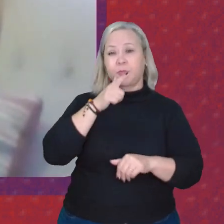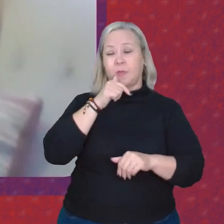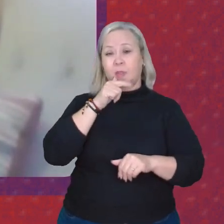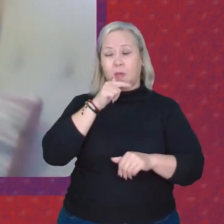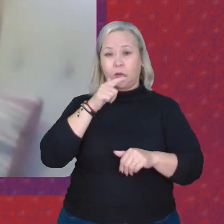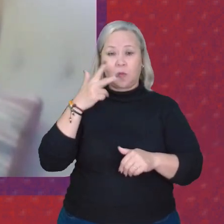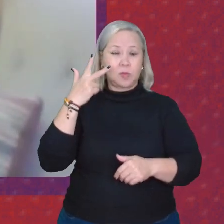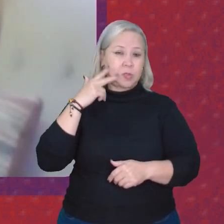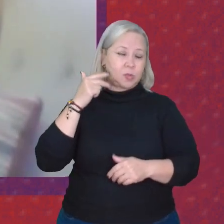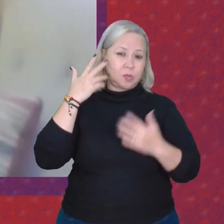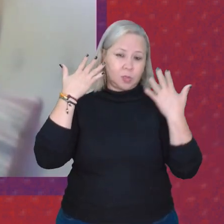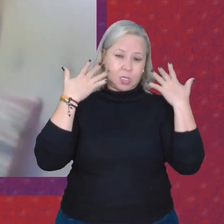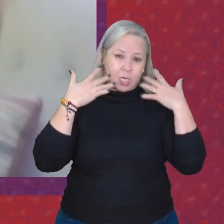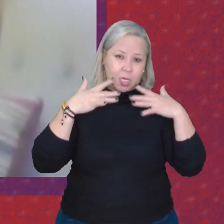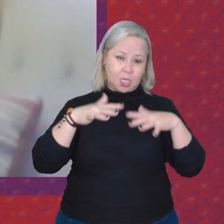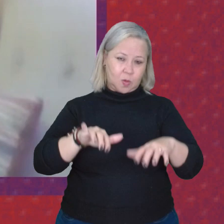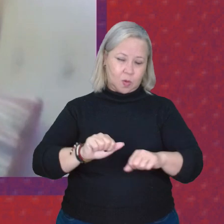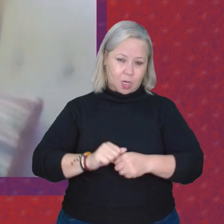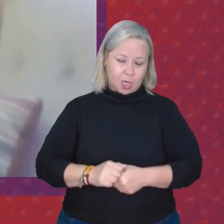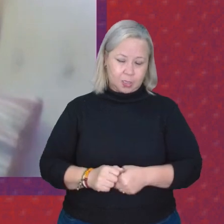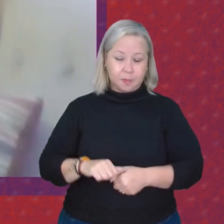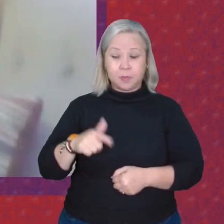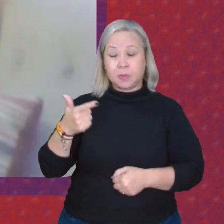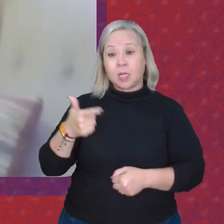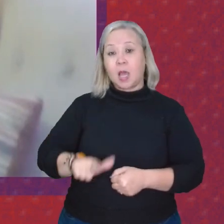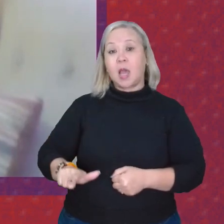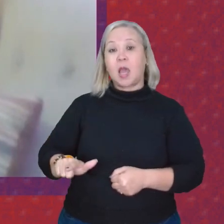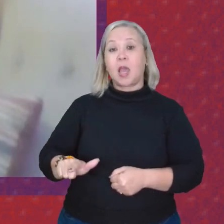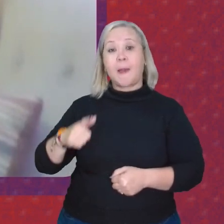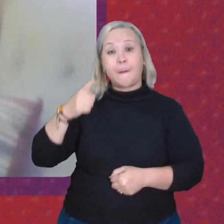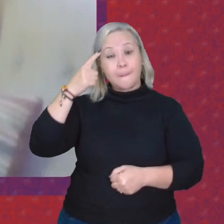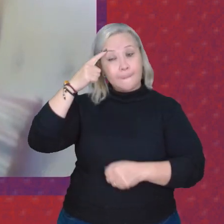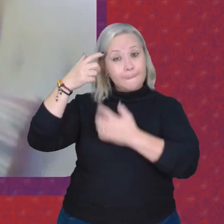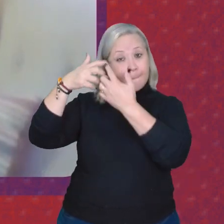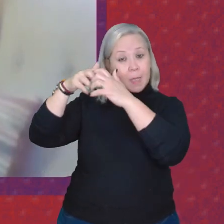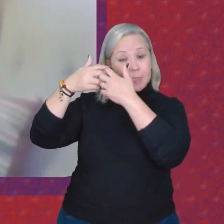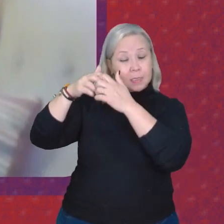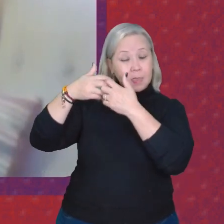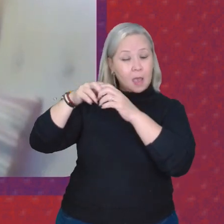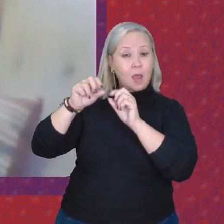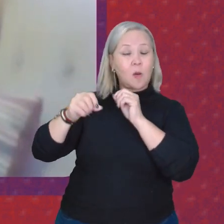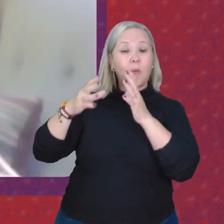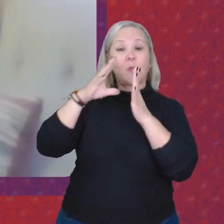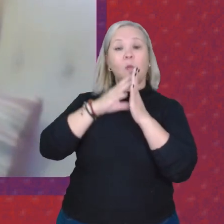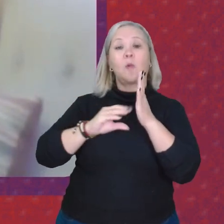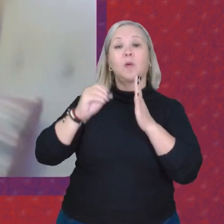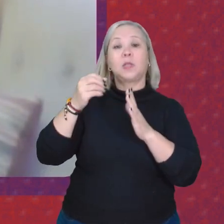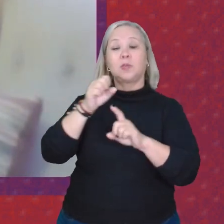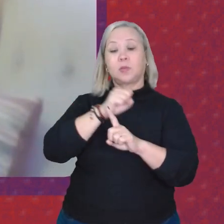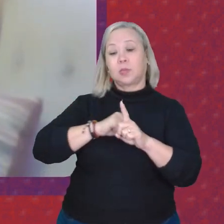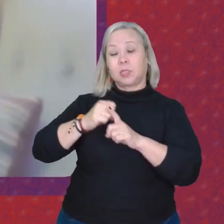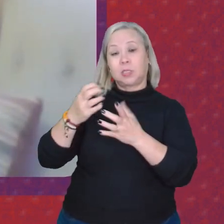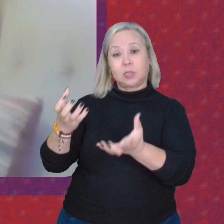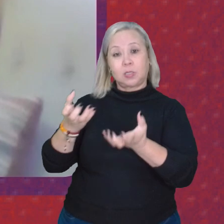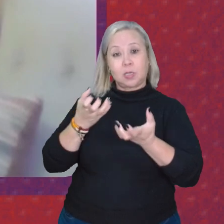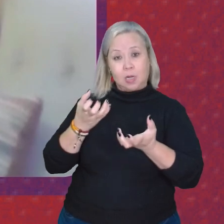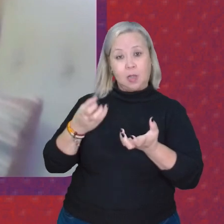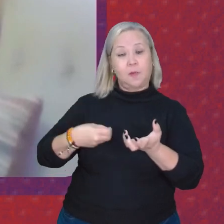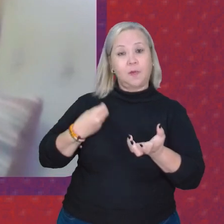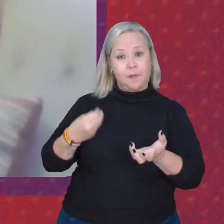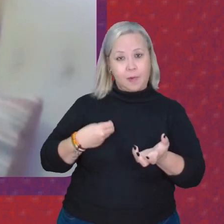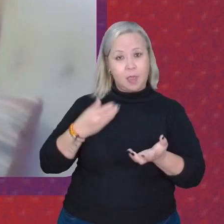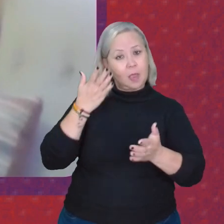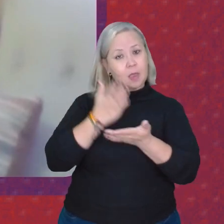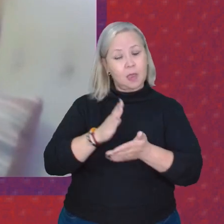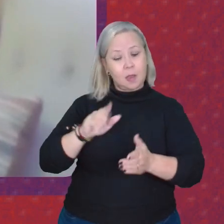que repensar o modelo de sociedade que nós queremos viver e dar um basta nesse modelo